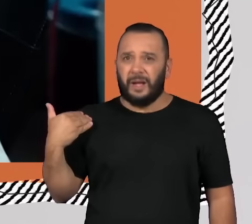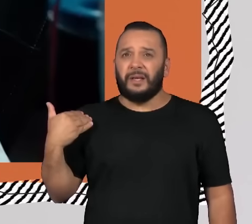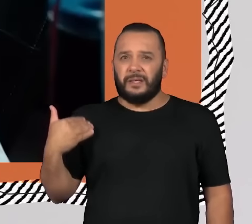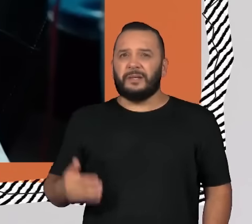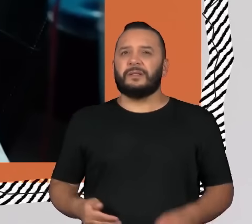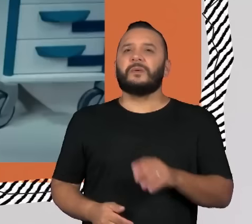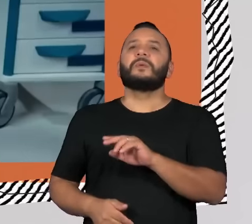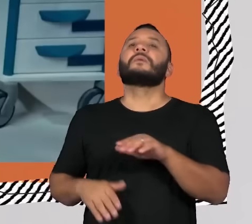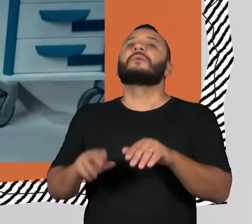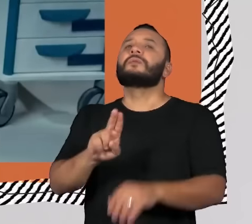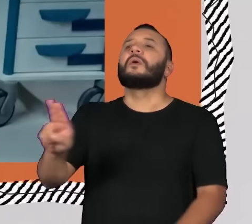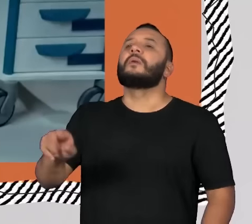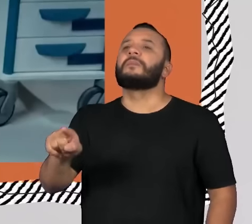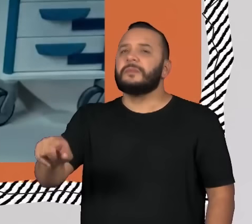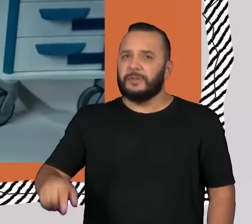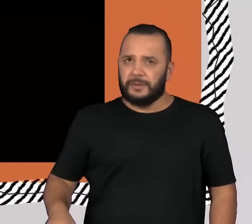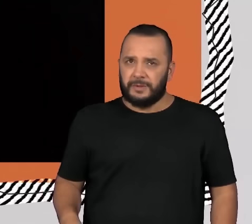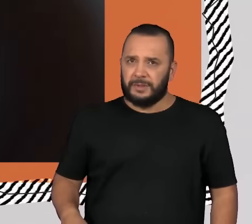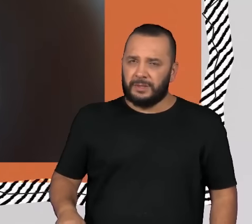your name?